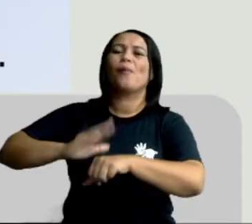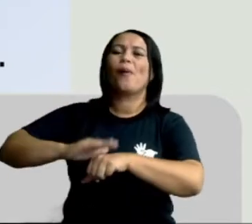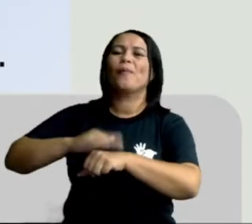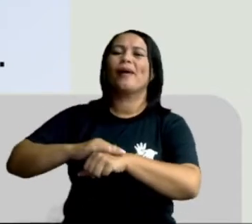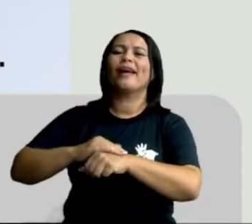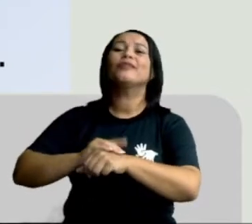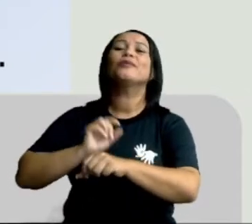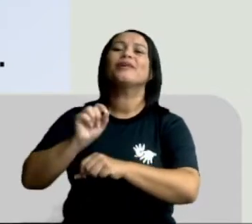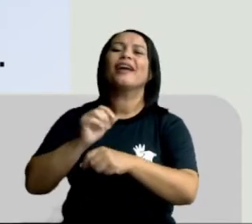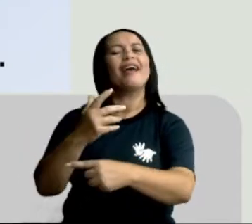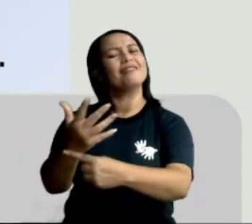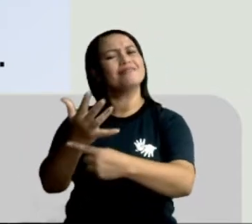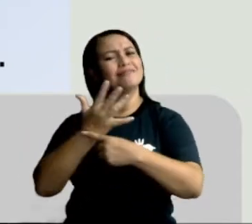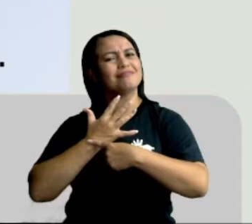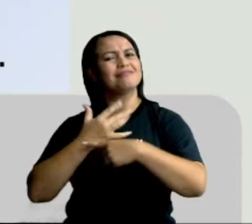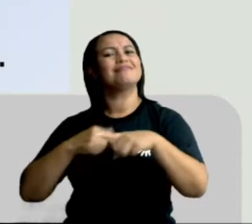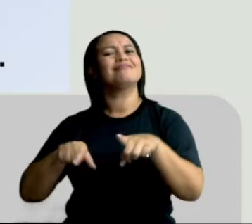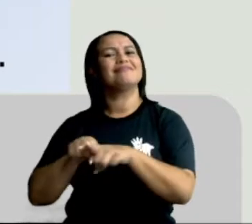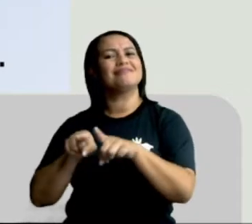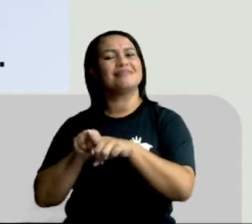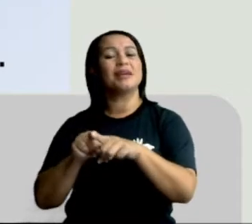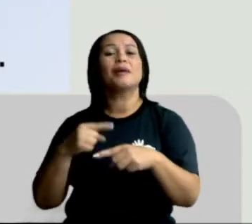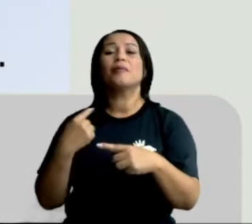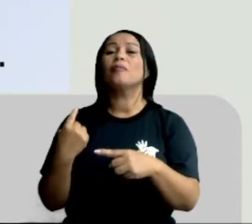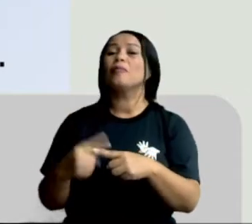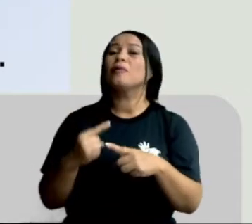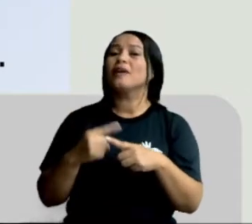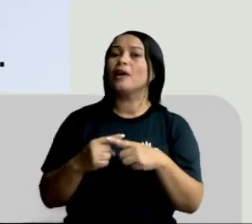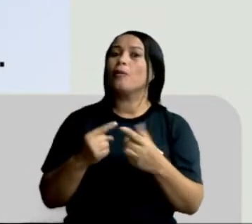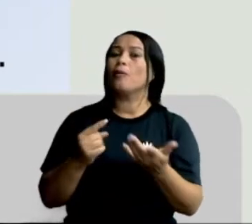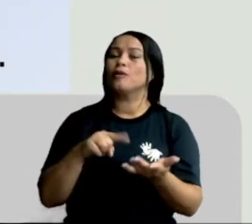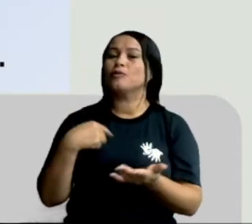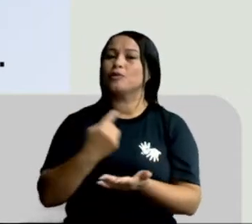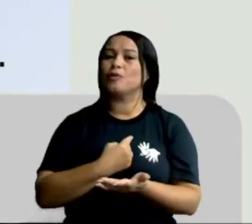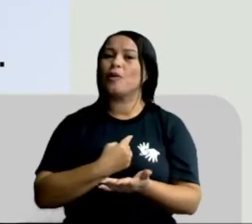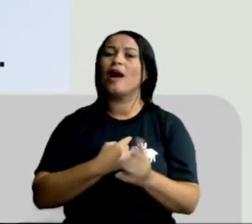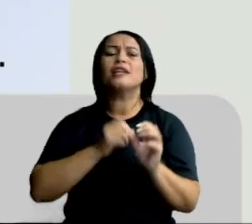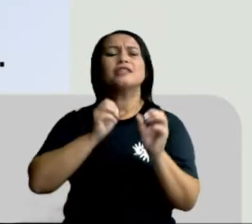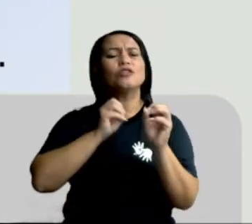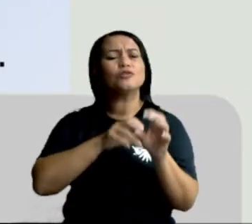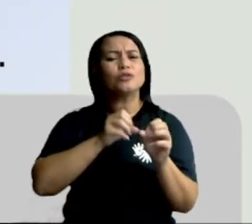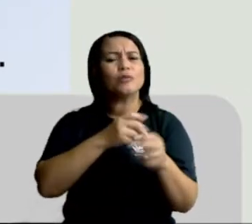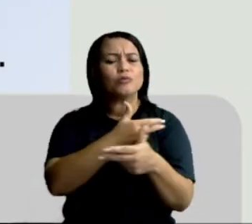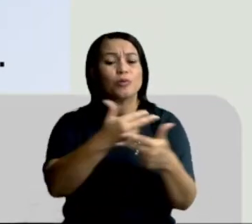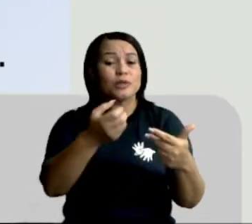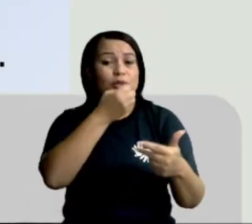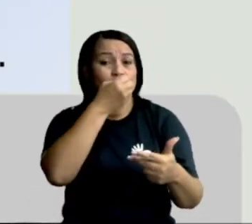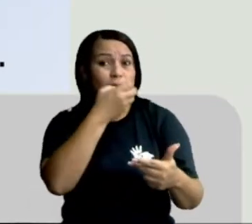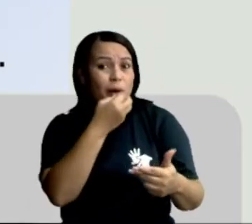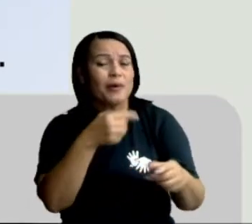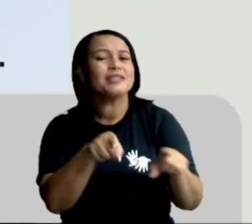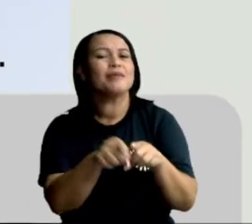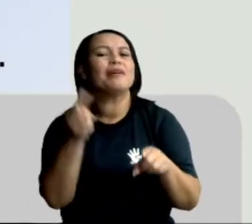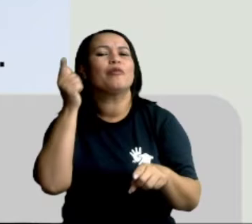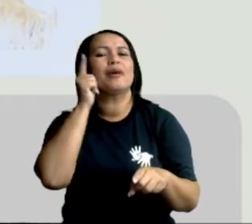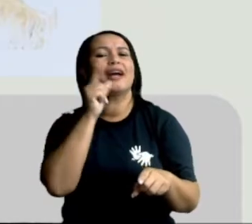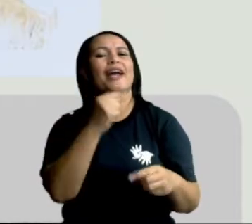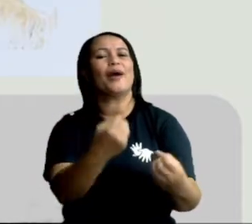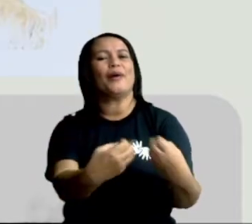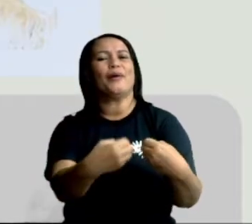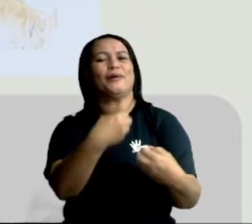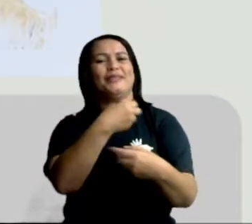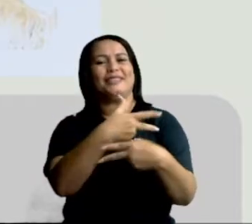retribuição, a gente sempre vai ter um retorno. Porque quando a gente planta o bem, a gente vai colher o bem. Tá certo?